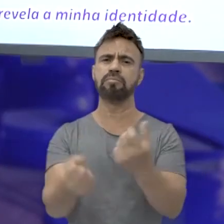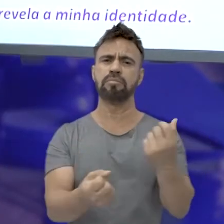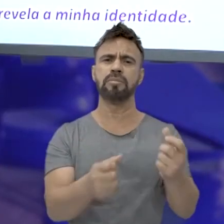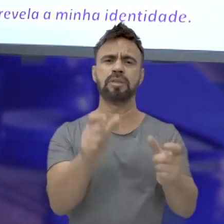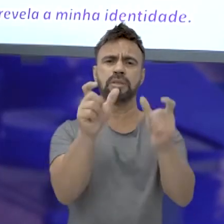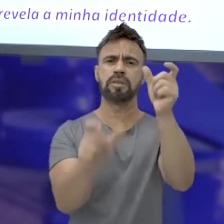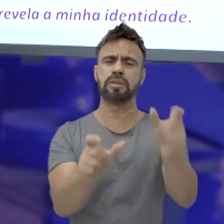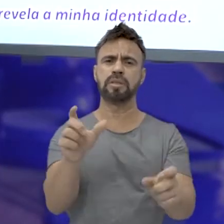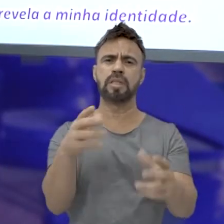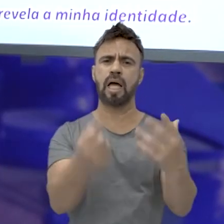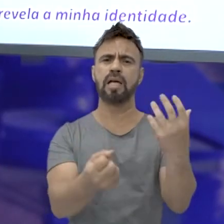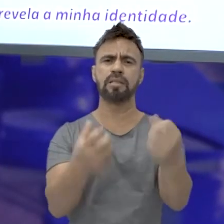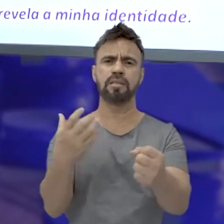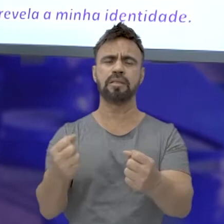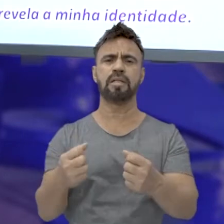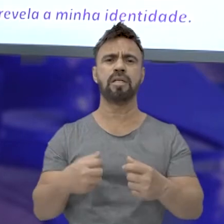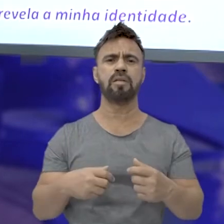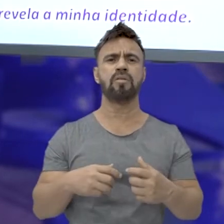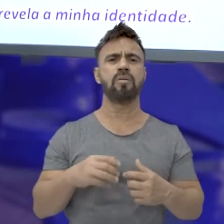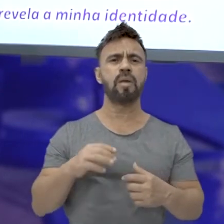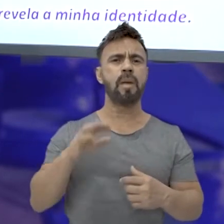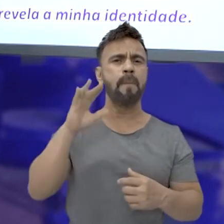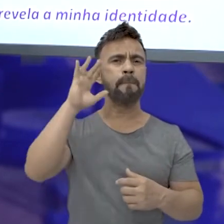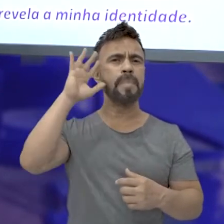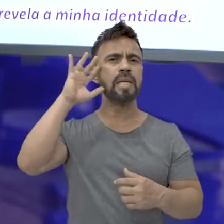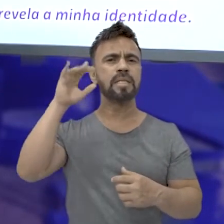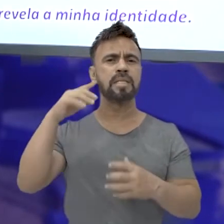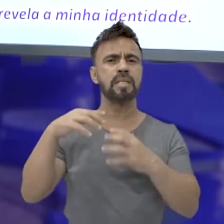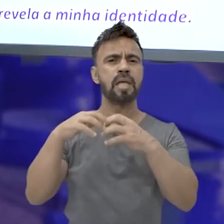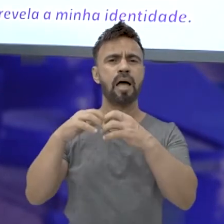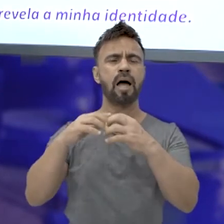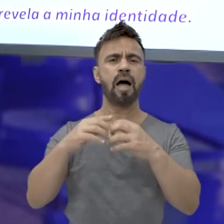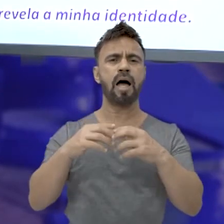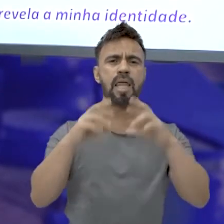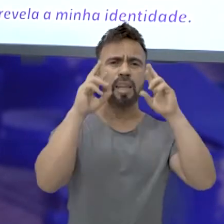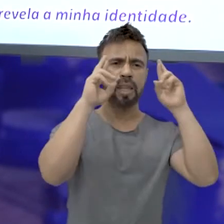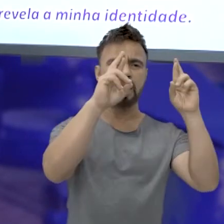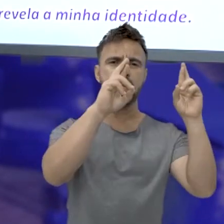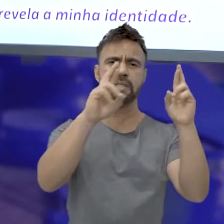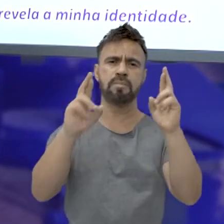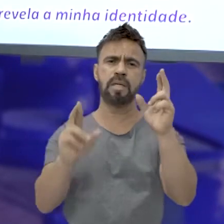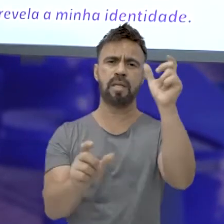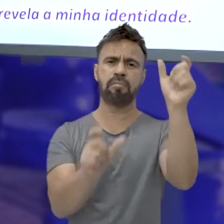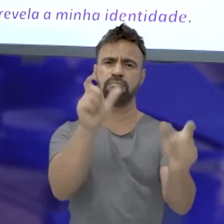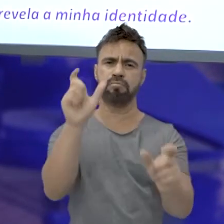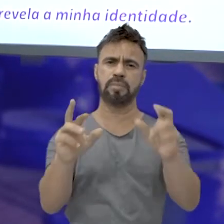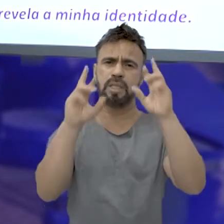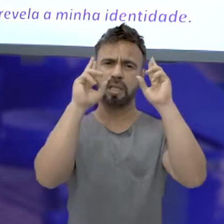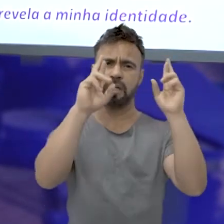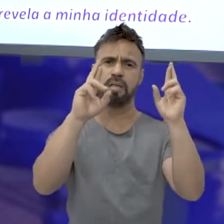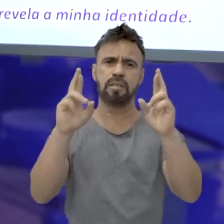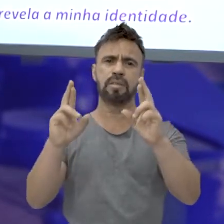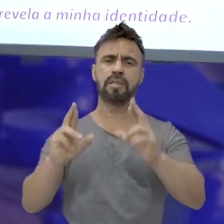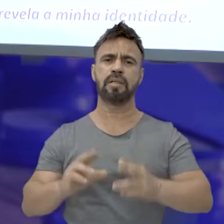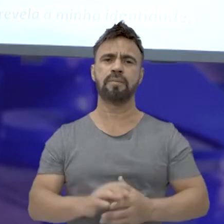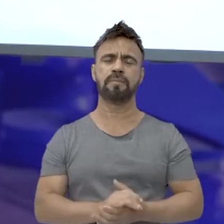passe a pensar de maneira coletiva, fazendo com que um tenha o respeito pelas diferenças um do outro.